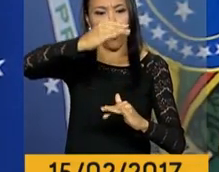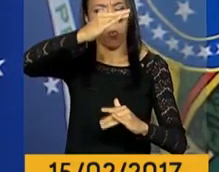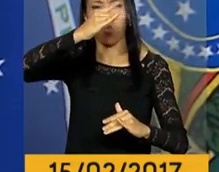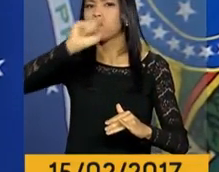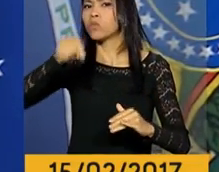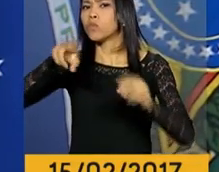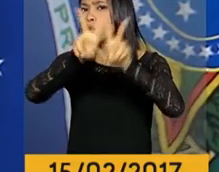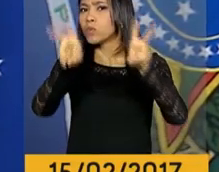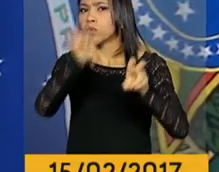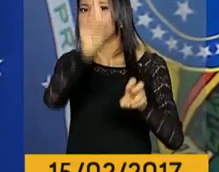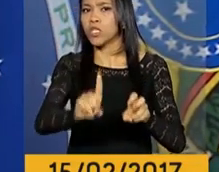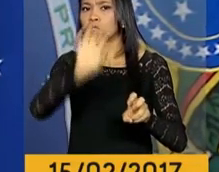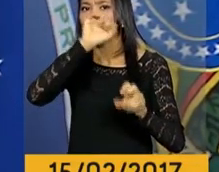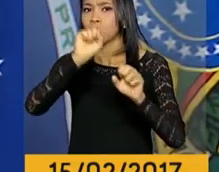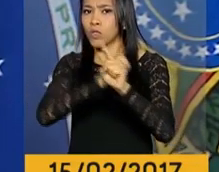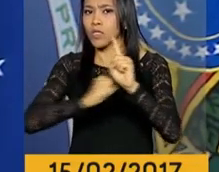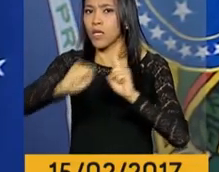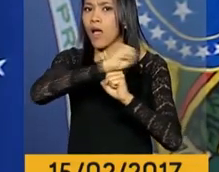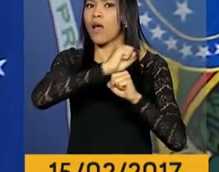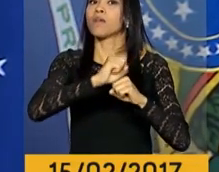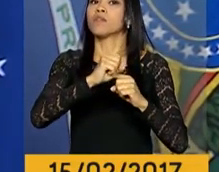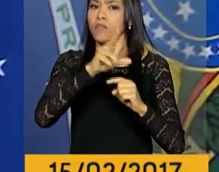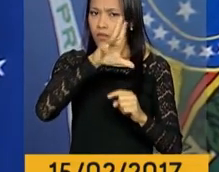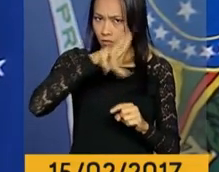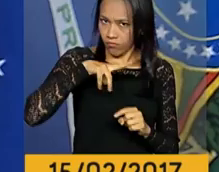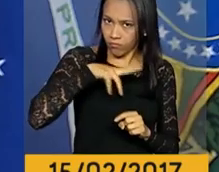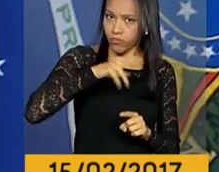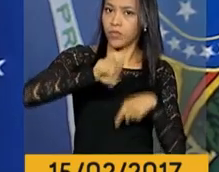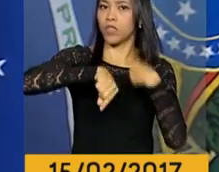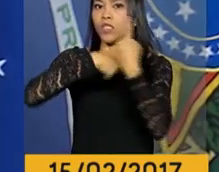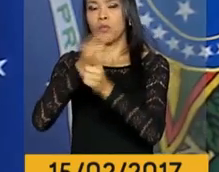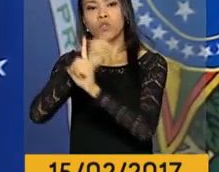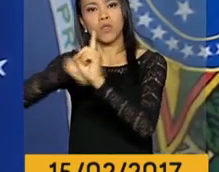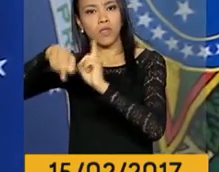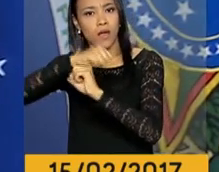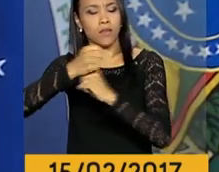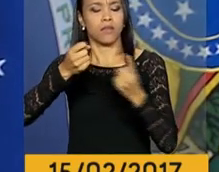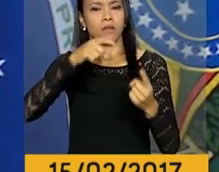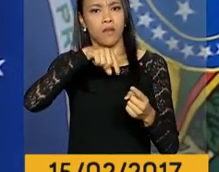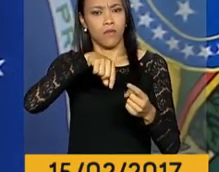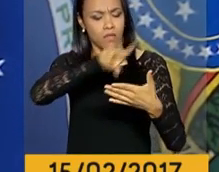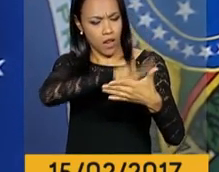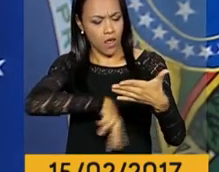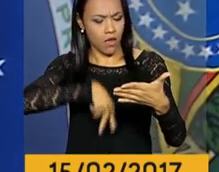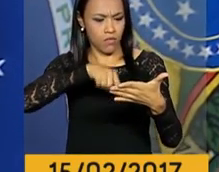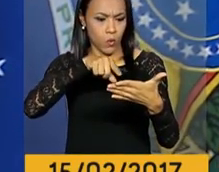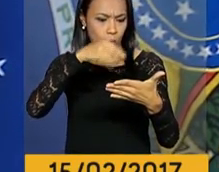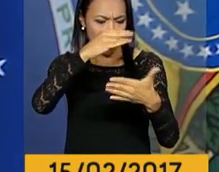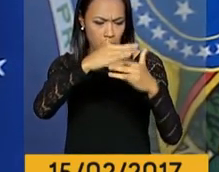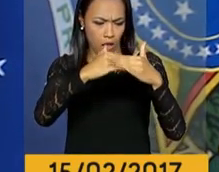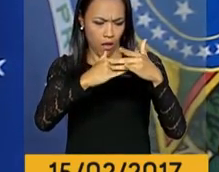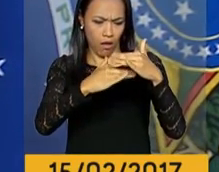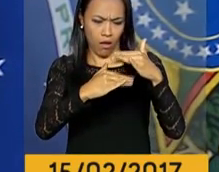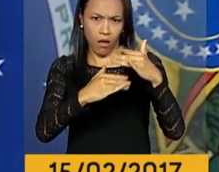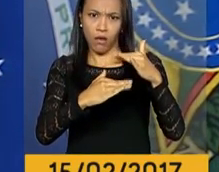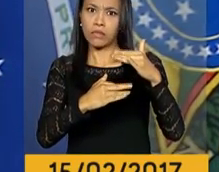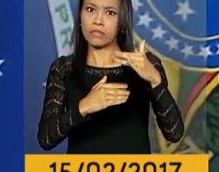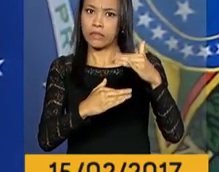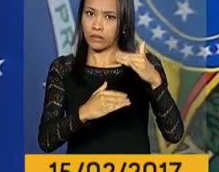não é? Ao lado dos direitos individuais, o capítulo dos direitos sociais. e é um longo capítulo com eh dezenas